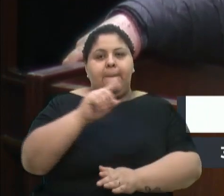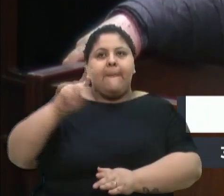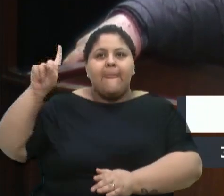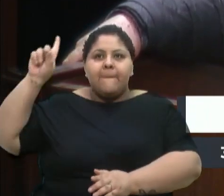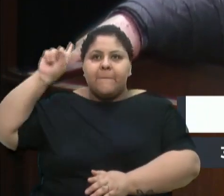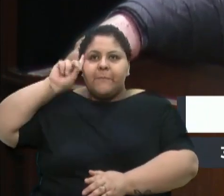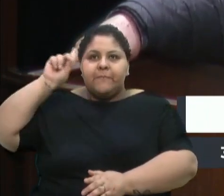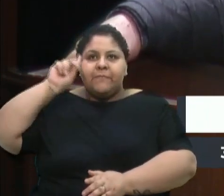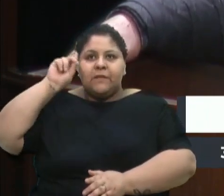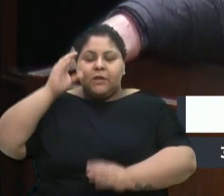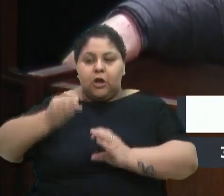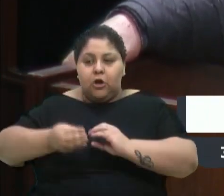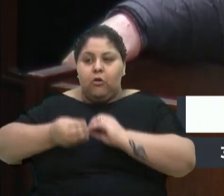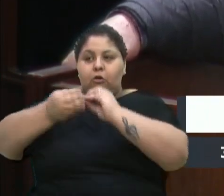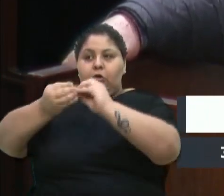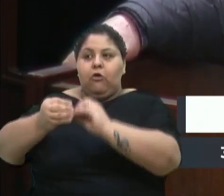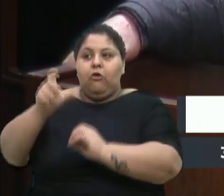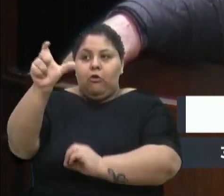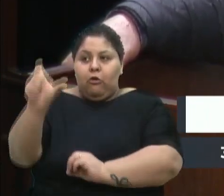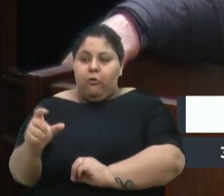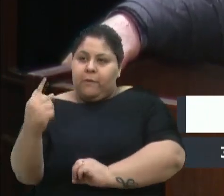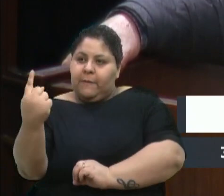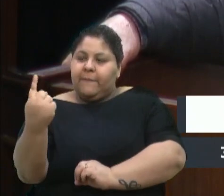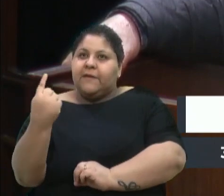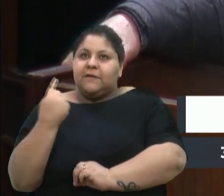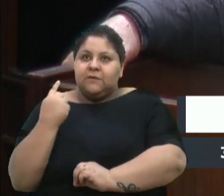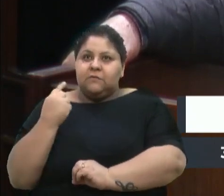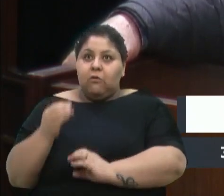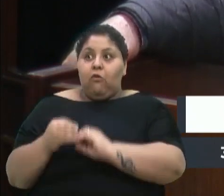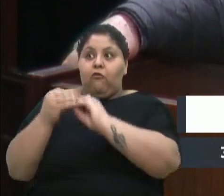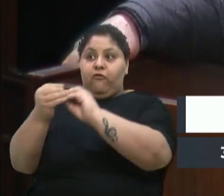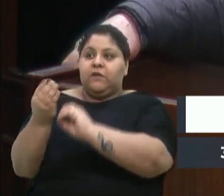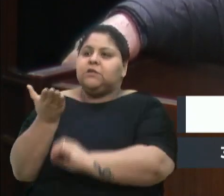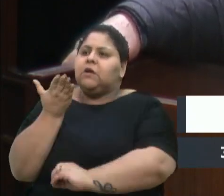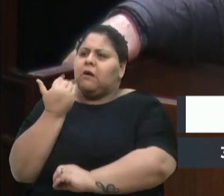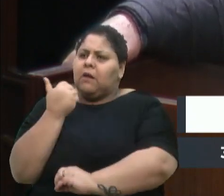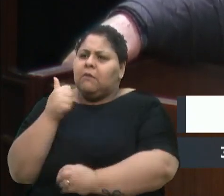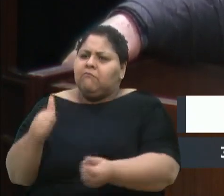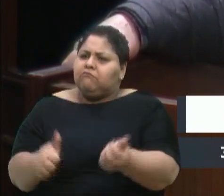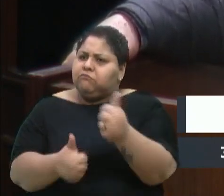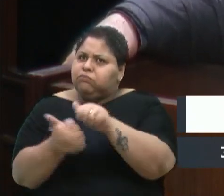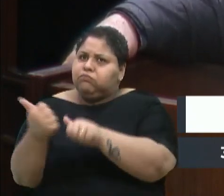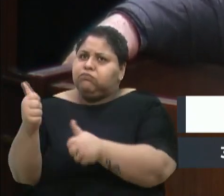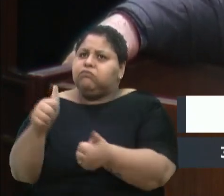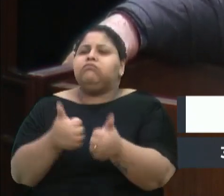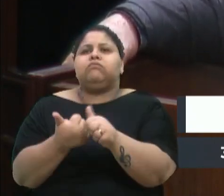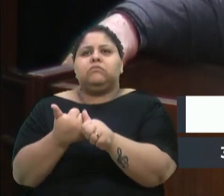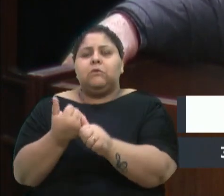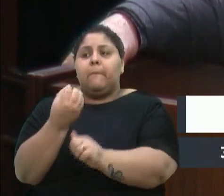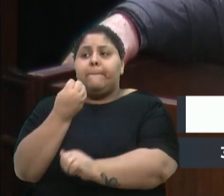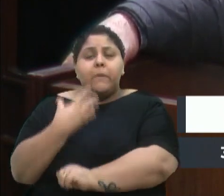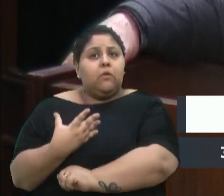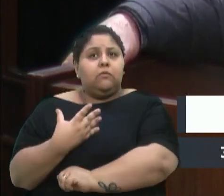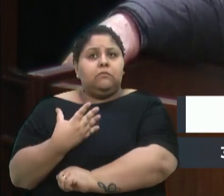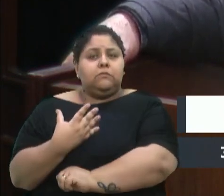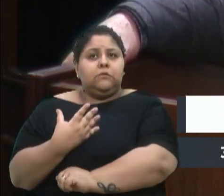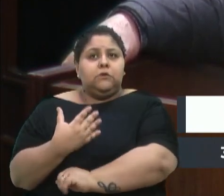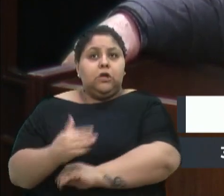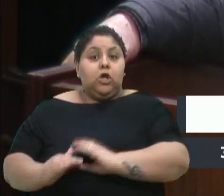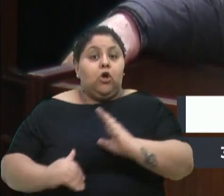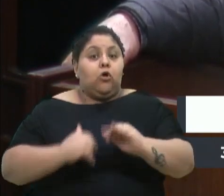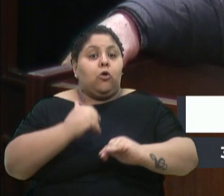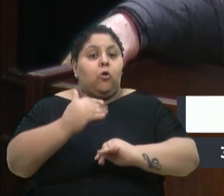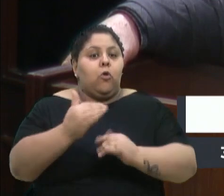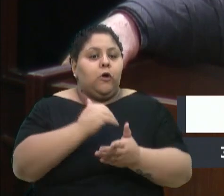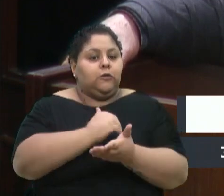para o contribuinte ali oferecer um alimento de qualidade com expertise. Quando o